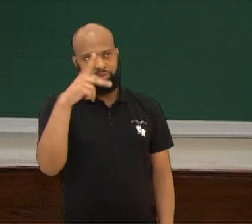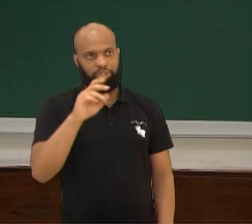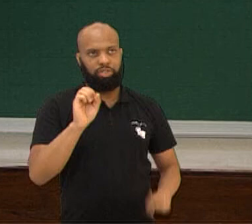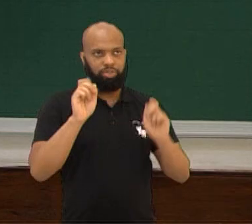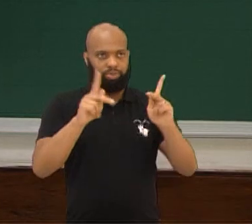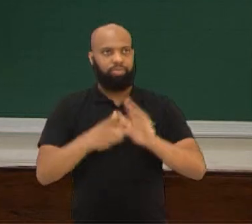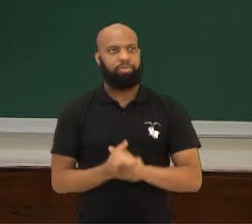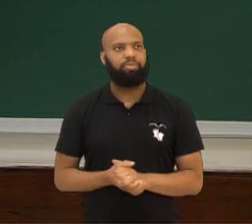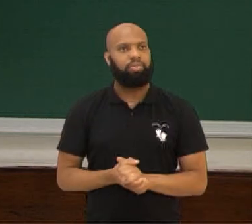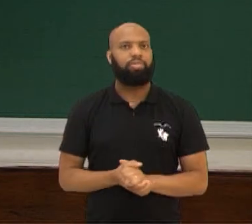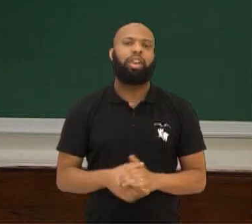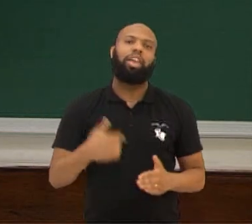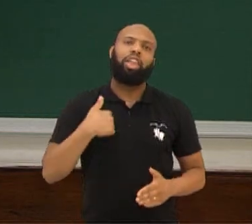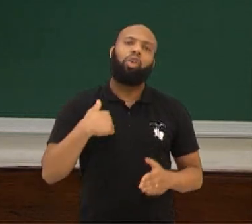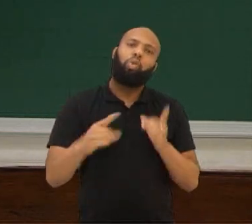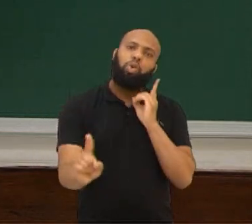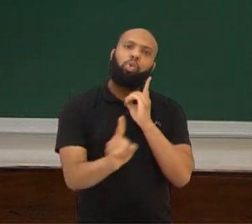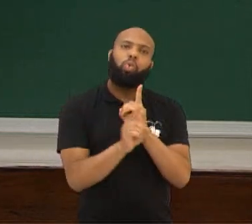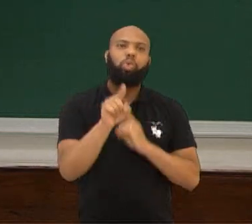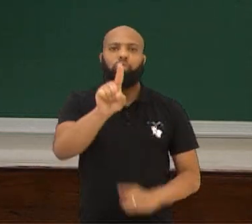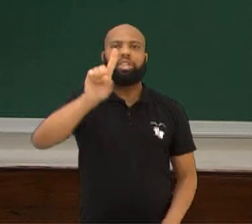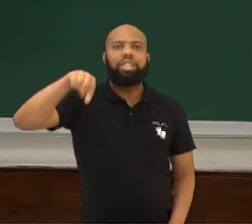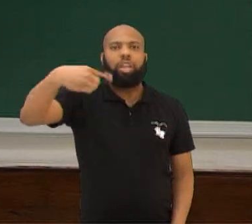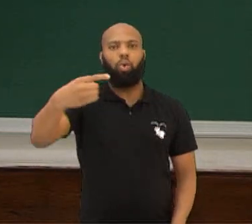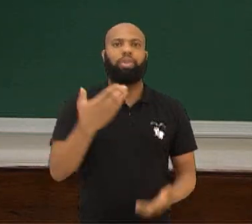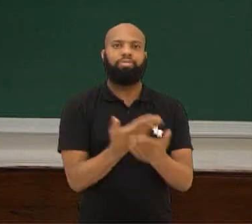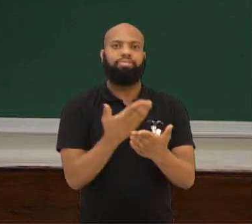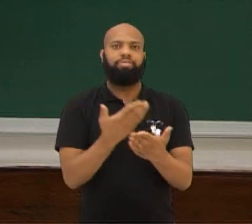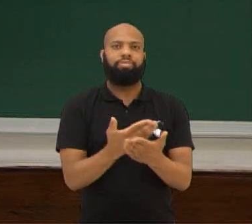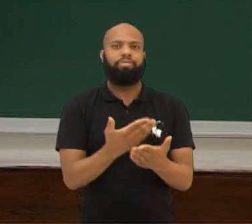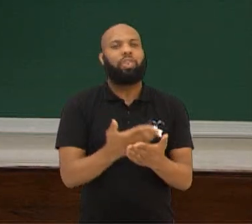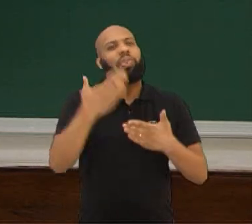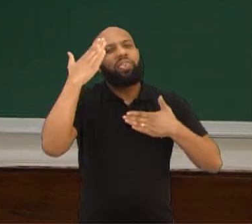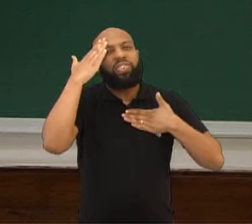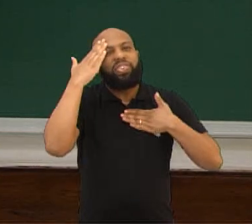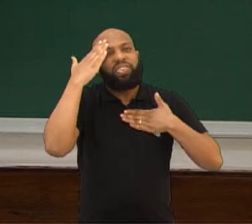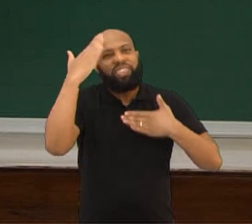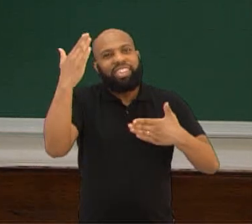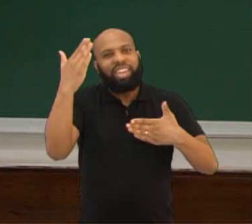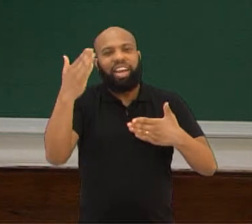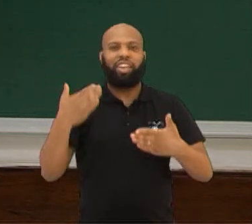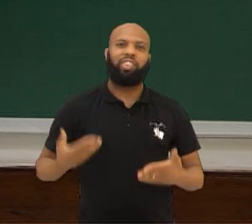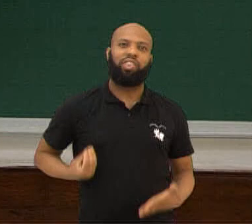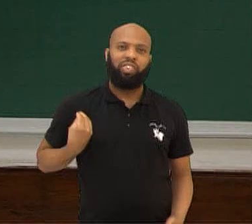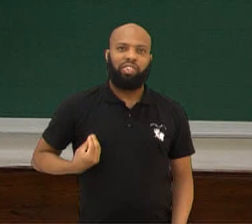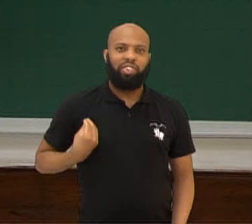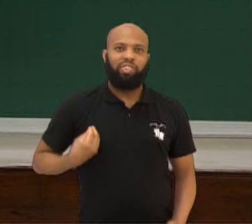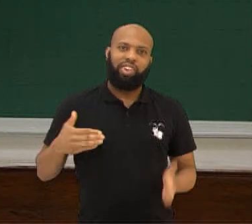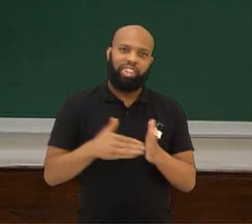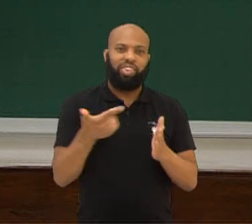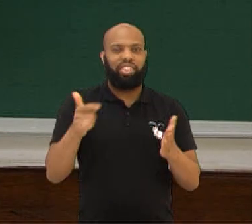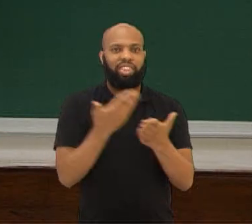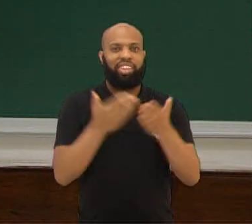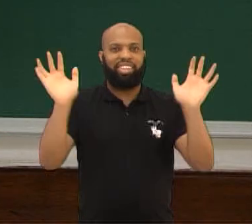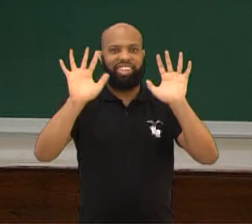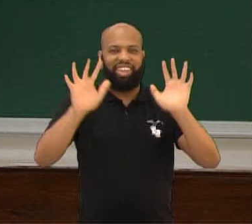Classroom. E eu aguardo vocês na próxima aula. Muito obrigado pela presença e até mais.